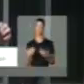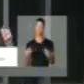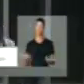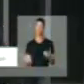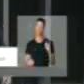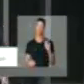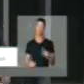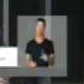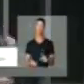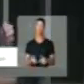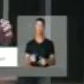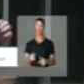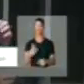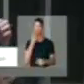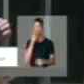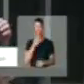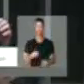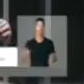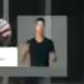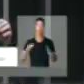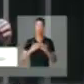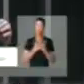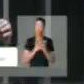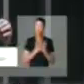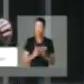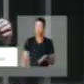Isso é ser apunhalado pelas costas.